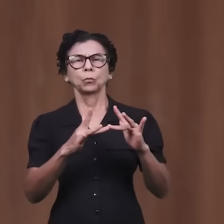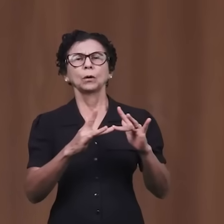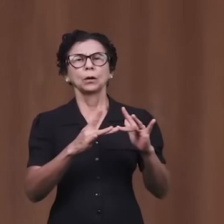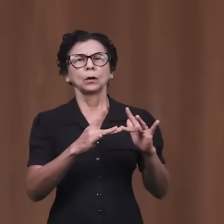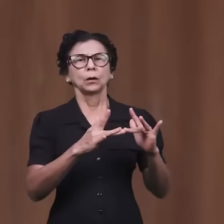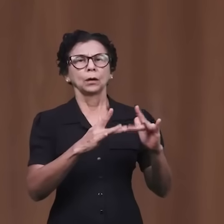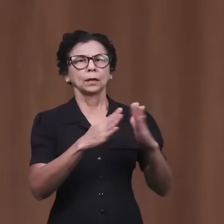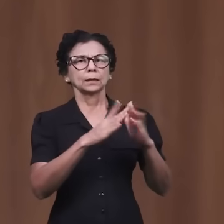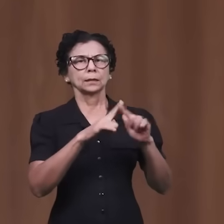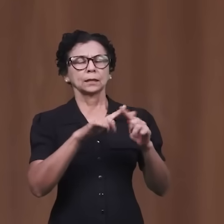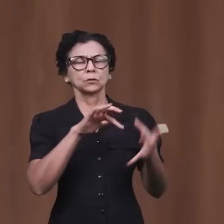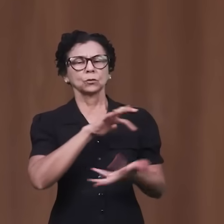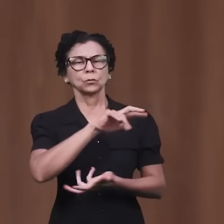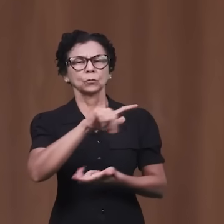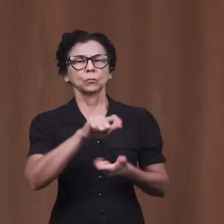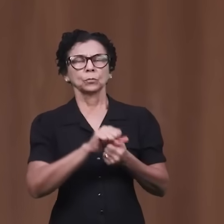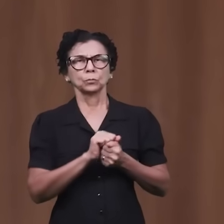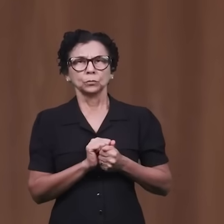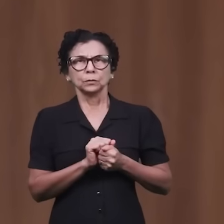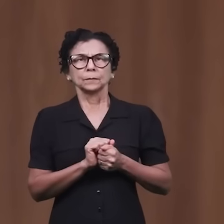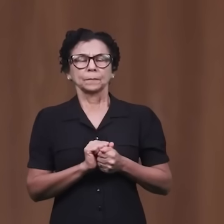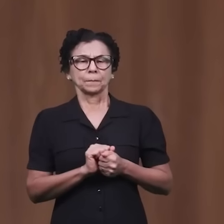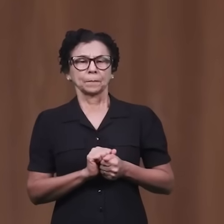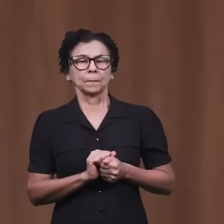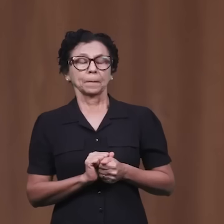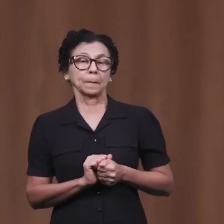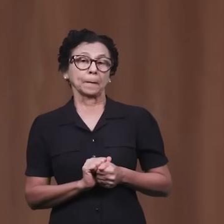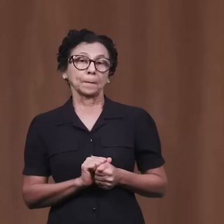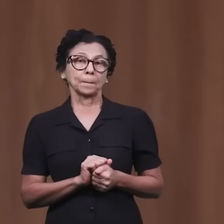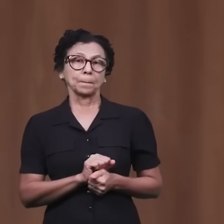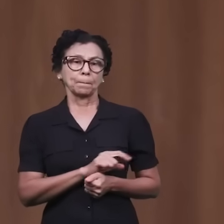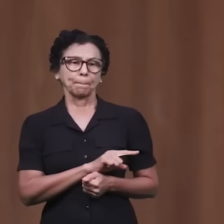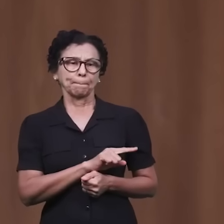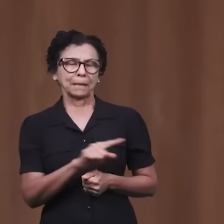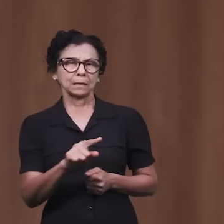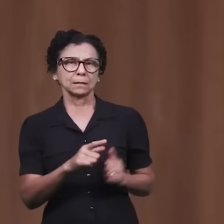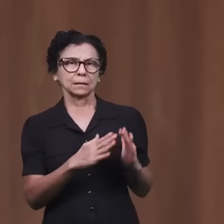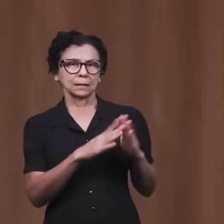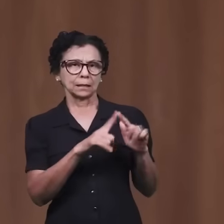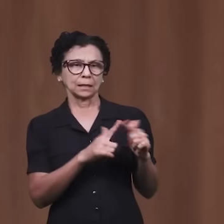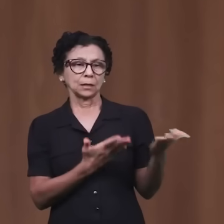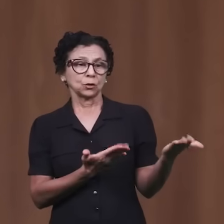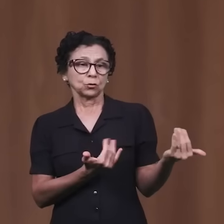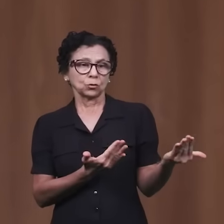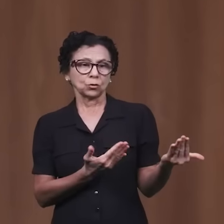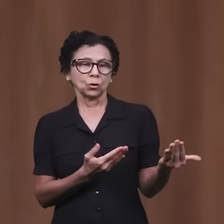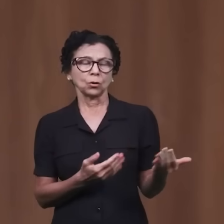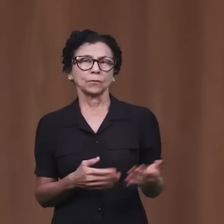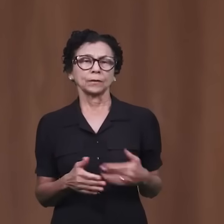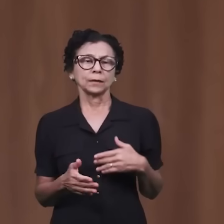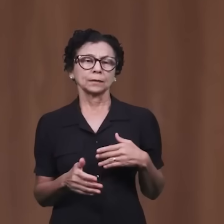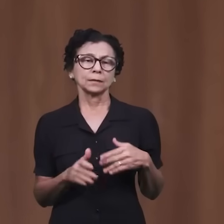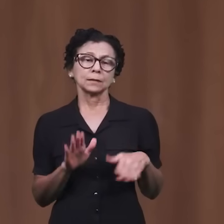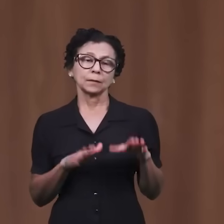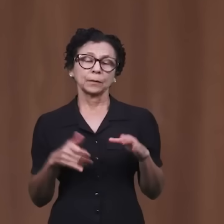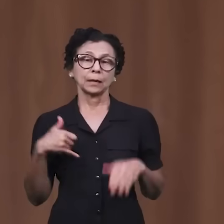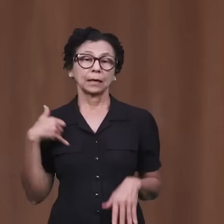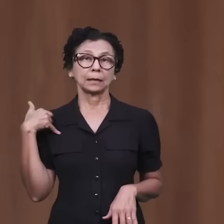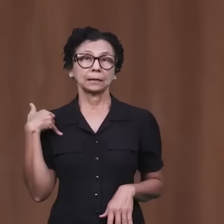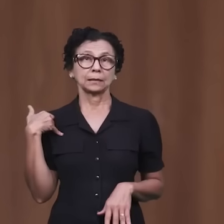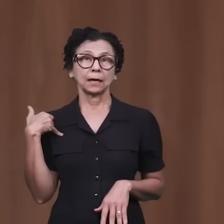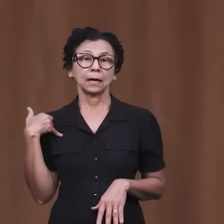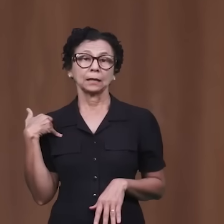afora, e a gente percebe que os jovens dessas igrejas, de uma maneira geral, quando tomam uma certa idade, eles caem no